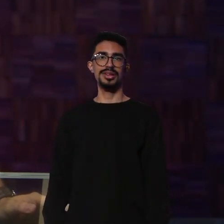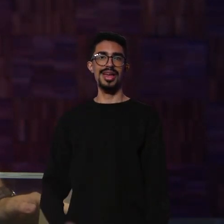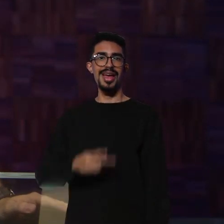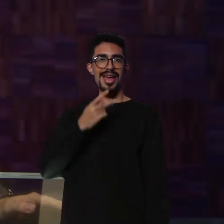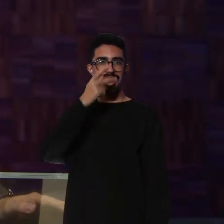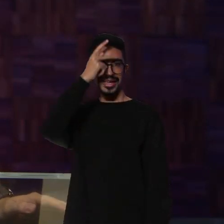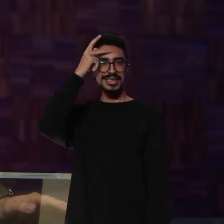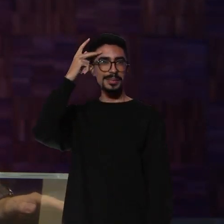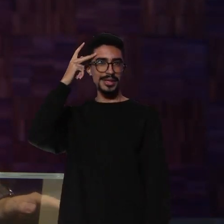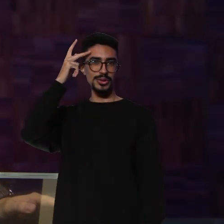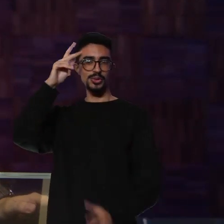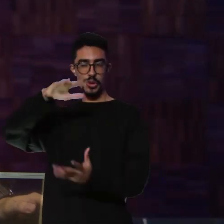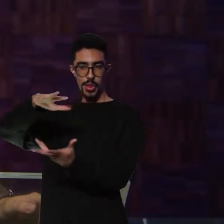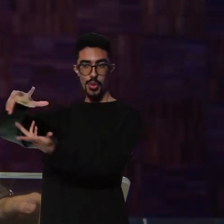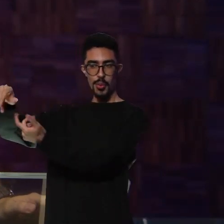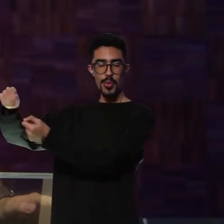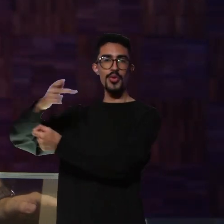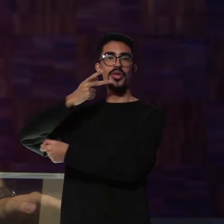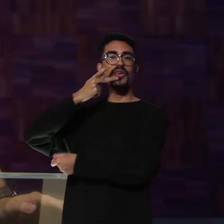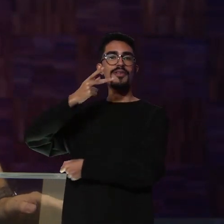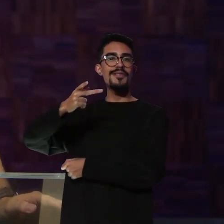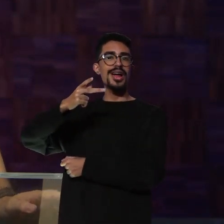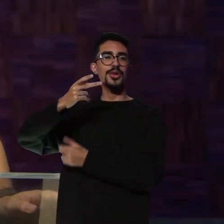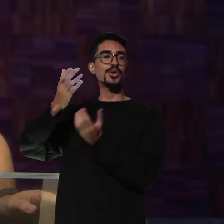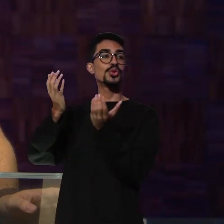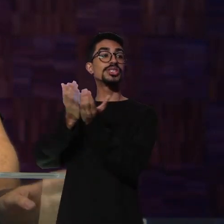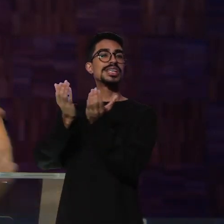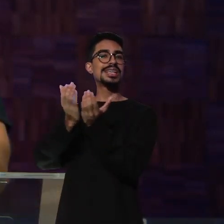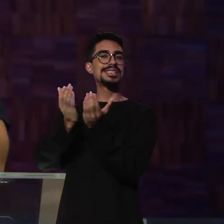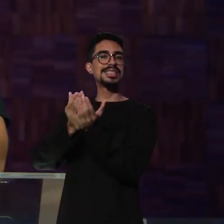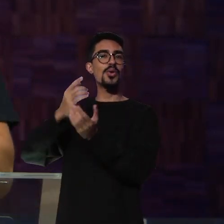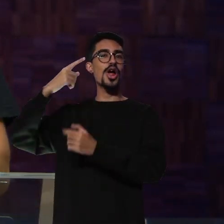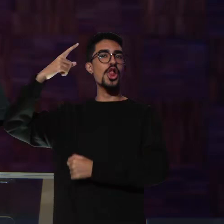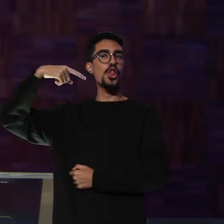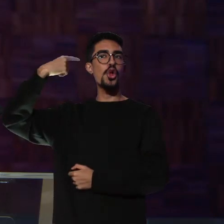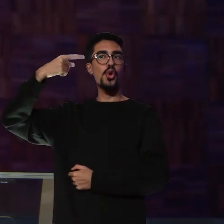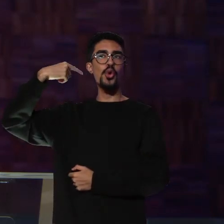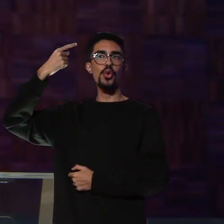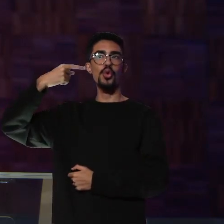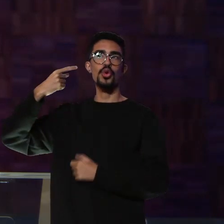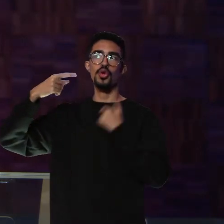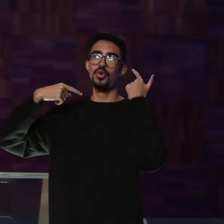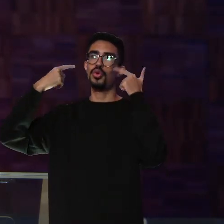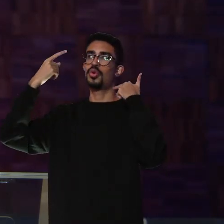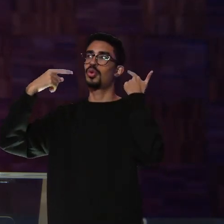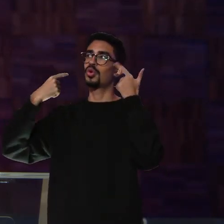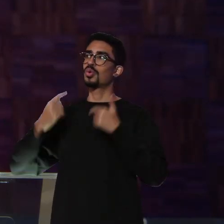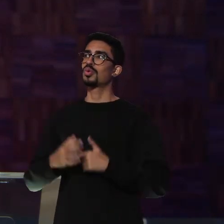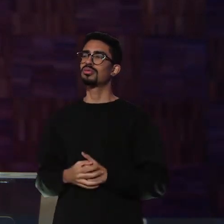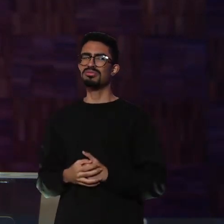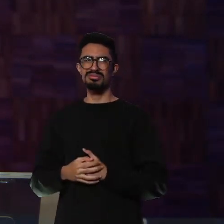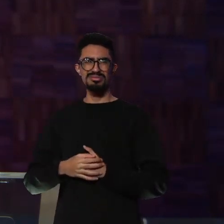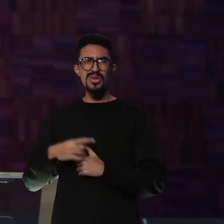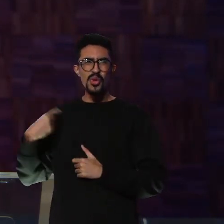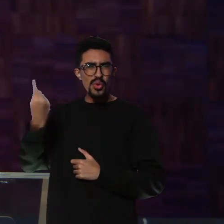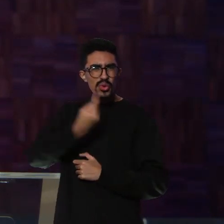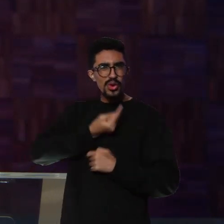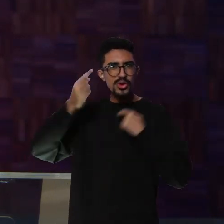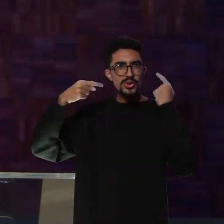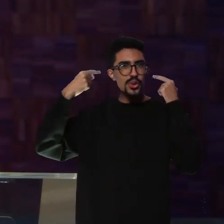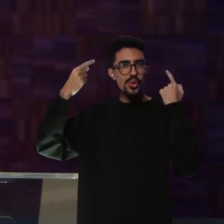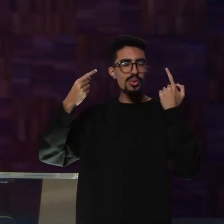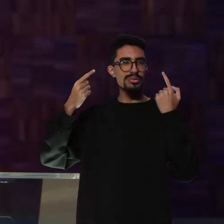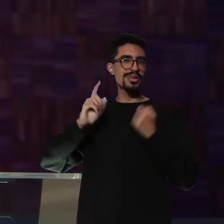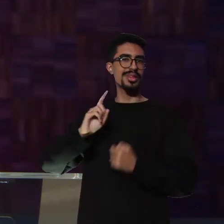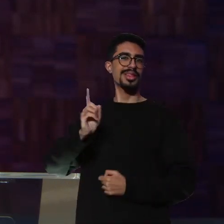meio malucos. Mas eu quero afirmar para você que os cristãos não são malucos. Nós não andamos sem enxergar o